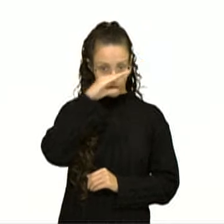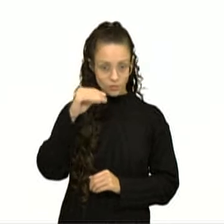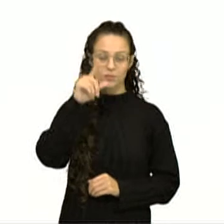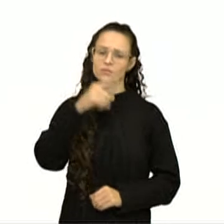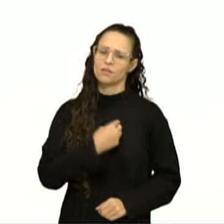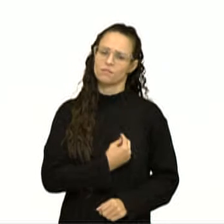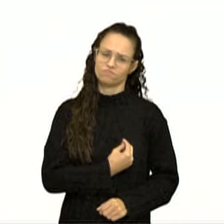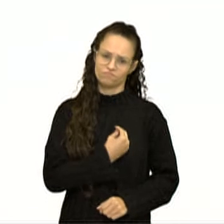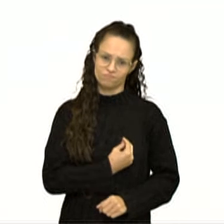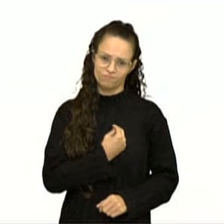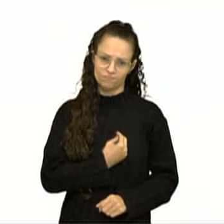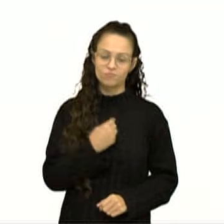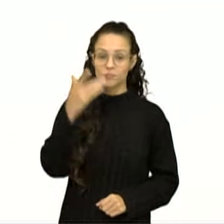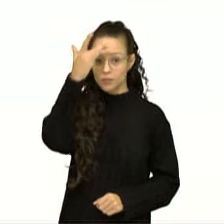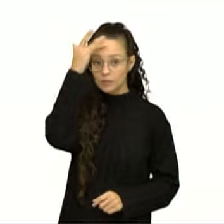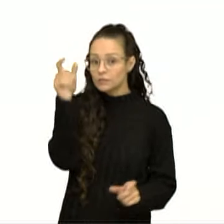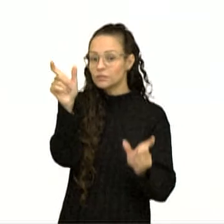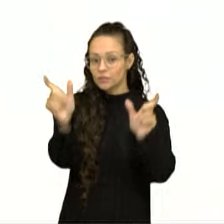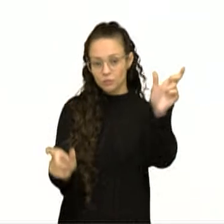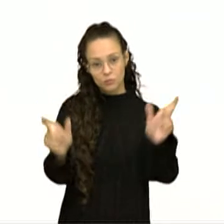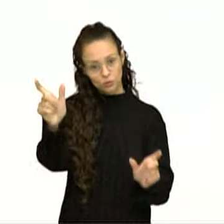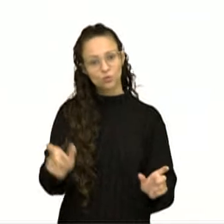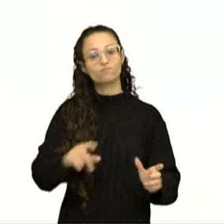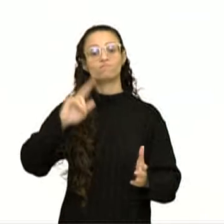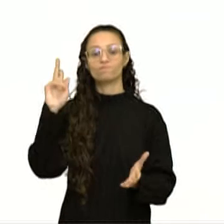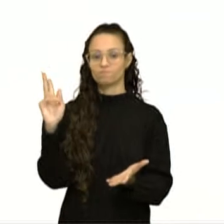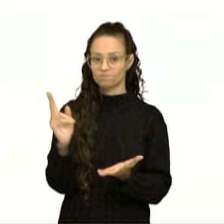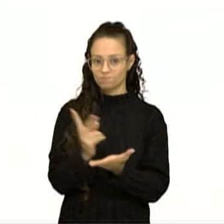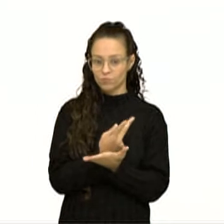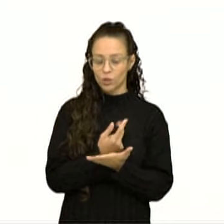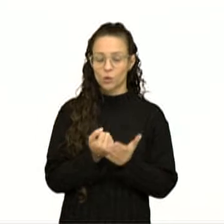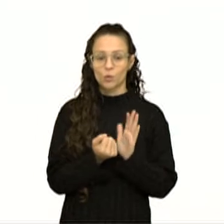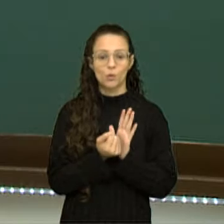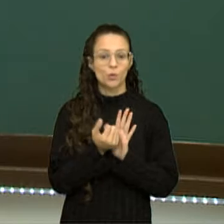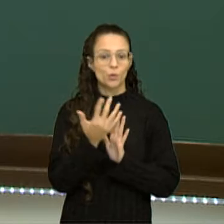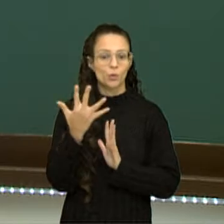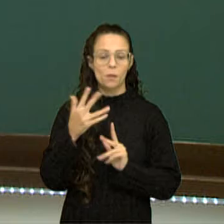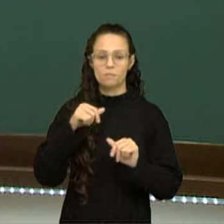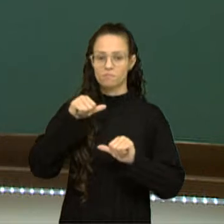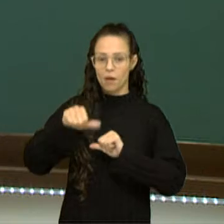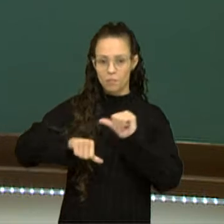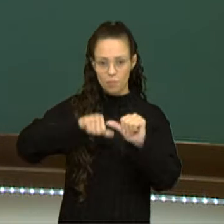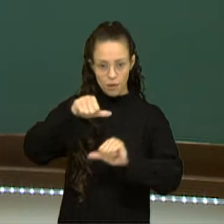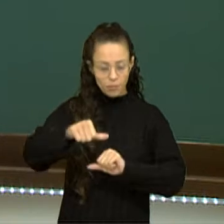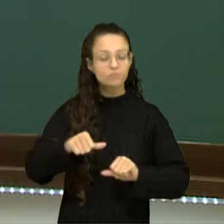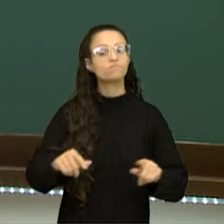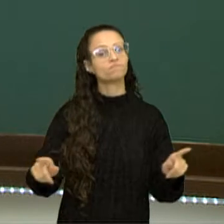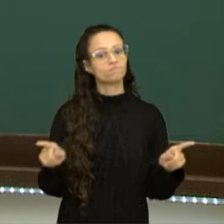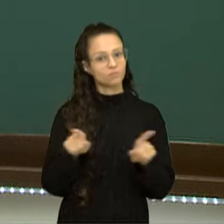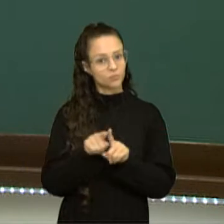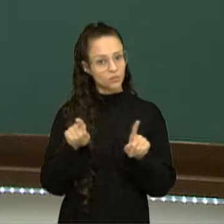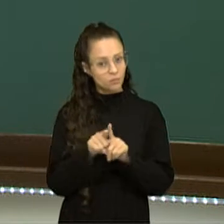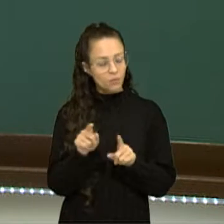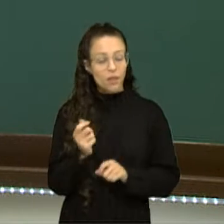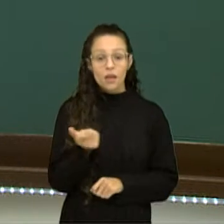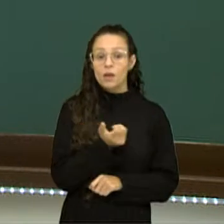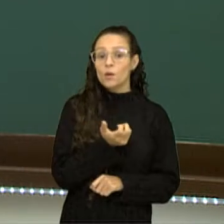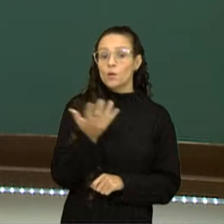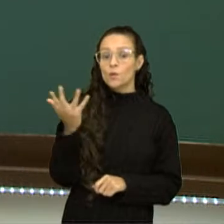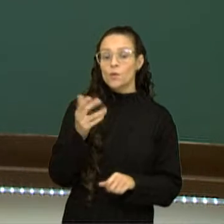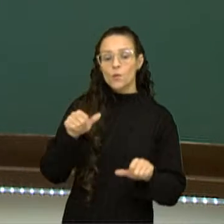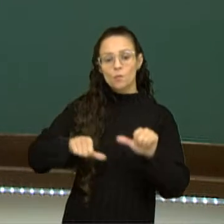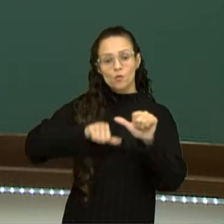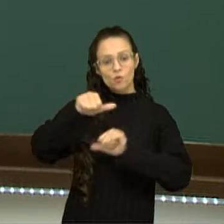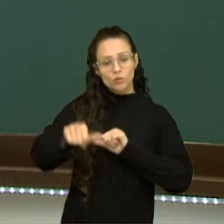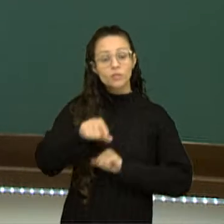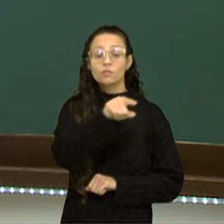vida das pessoas, né, onde de fato muitas mudanças acontecem. E inclusive, muitas dessas mudanças